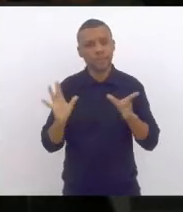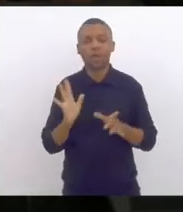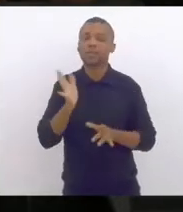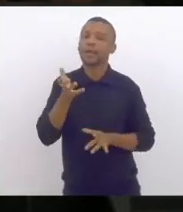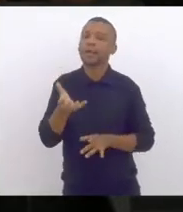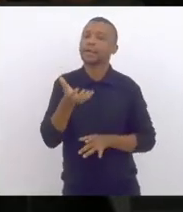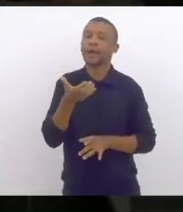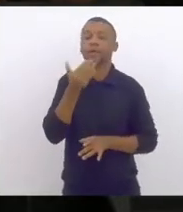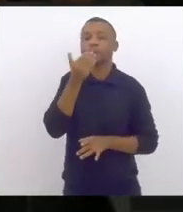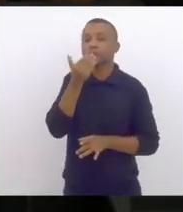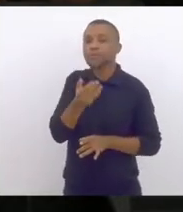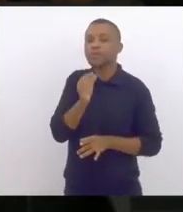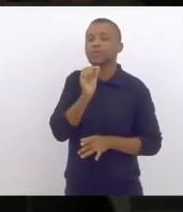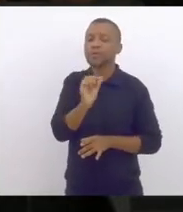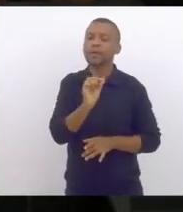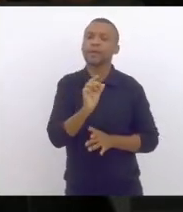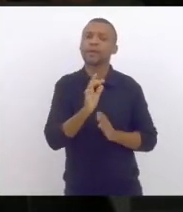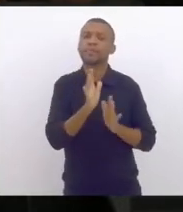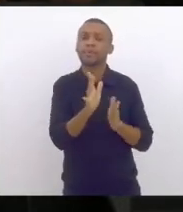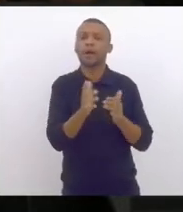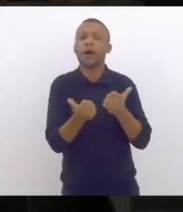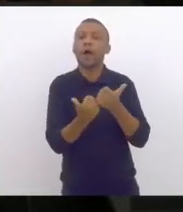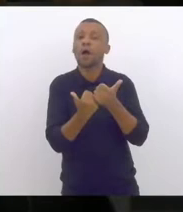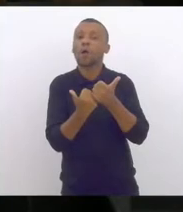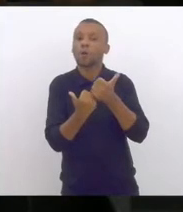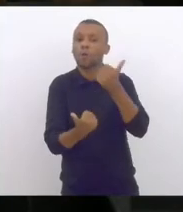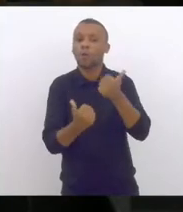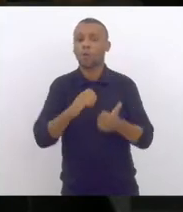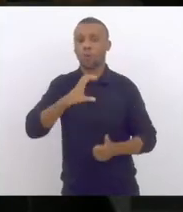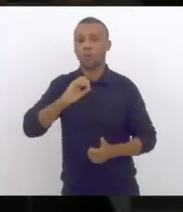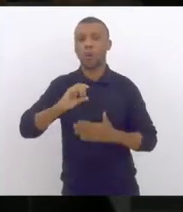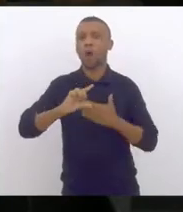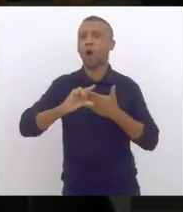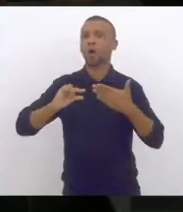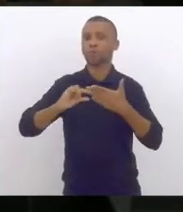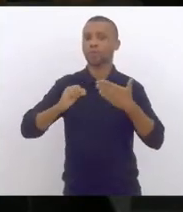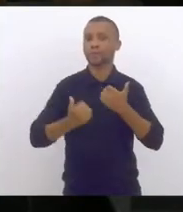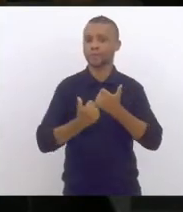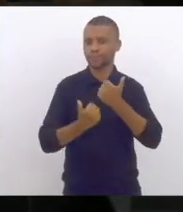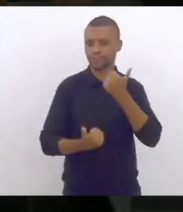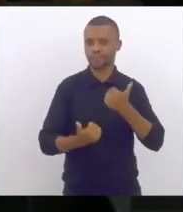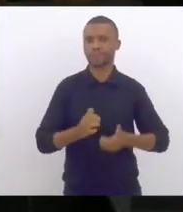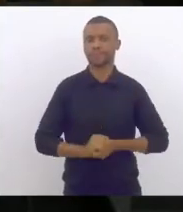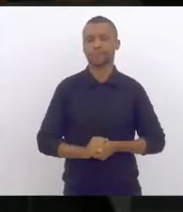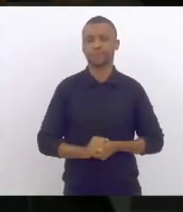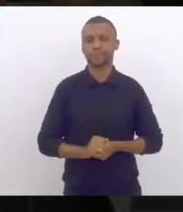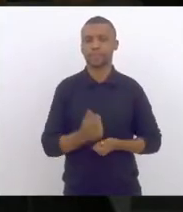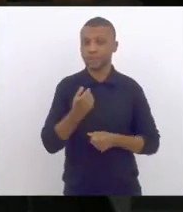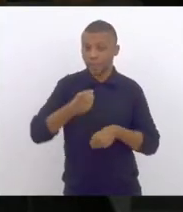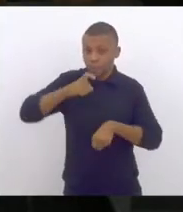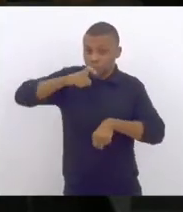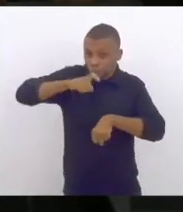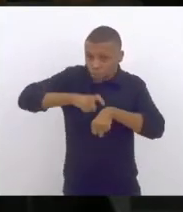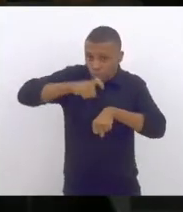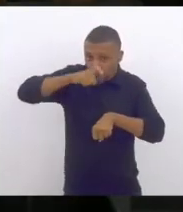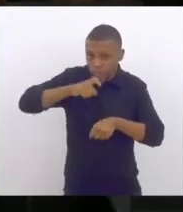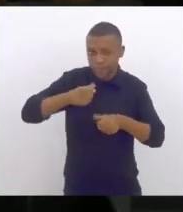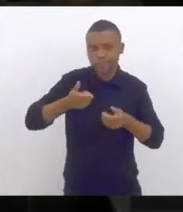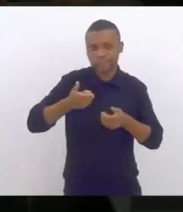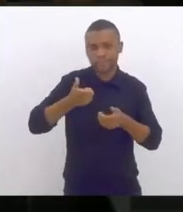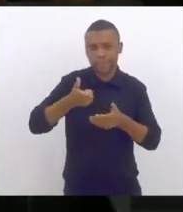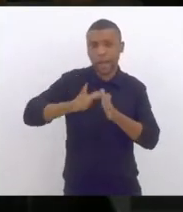preliminar peço a Vossa Excelência com a autoria. Na preliminar.